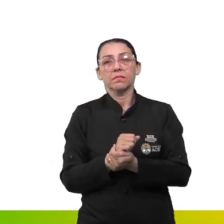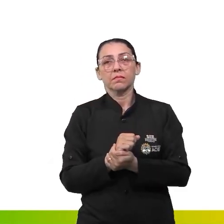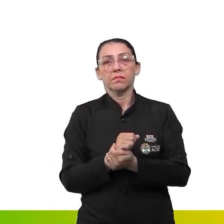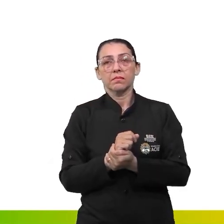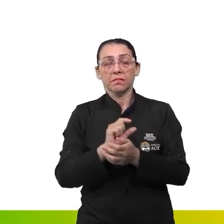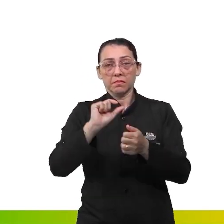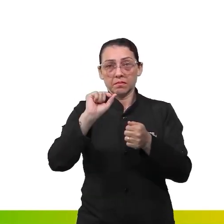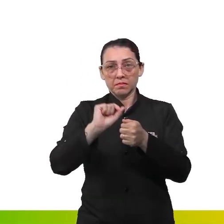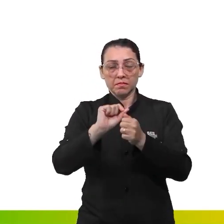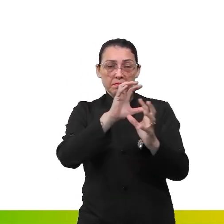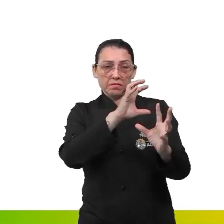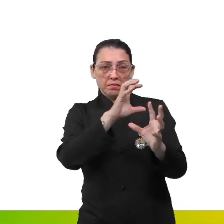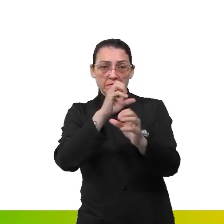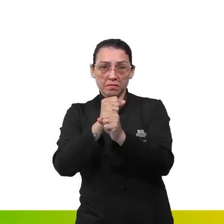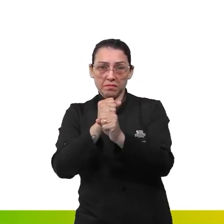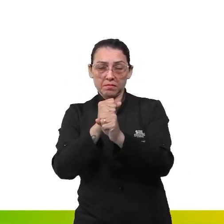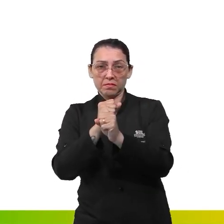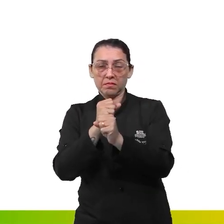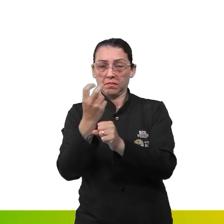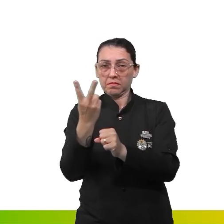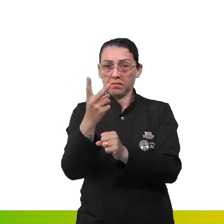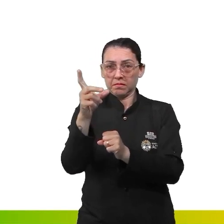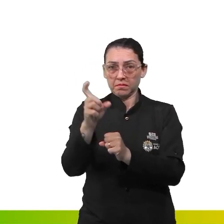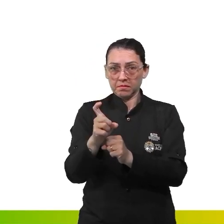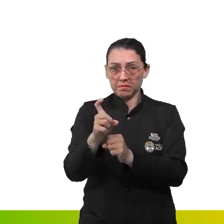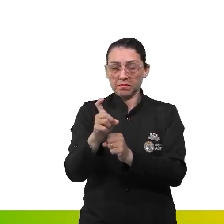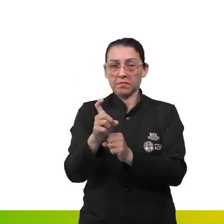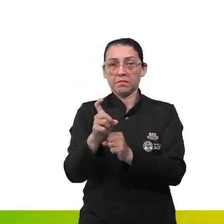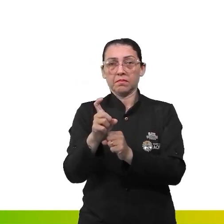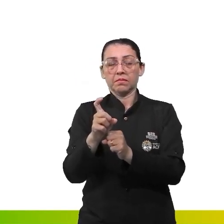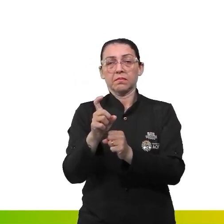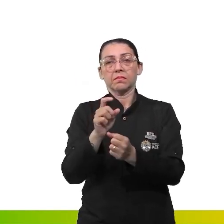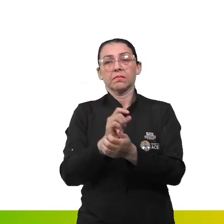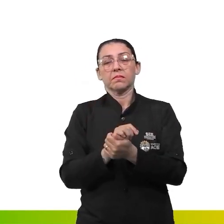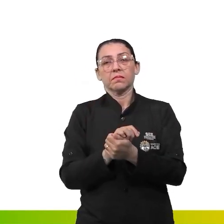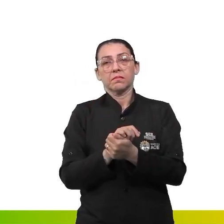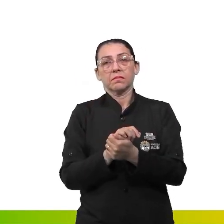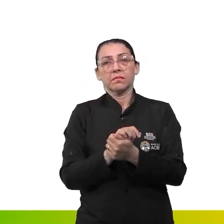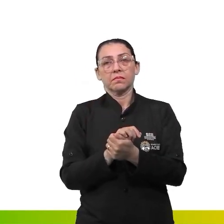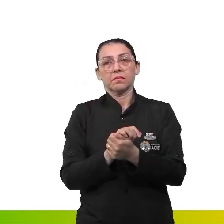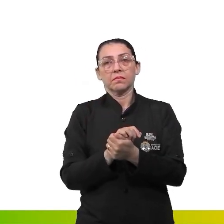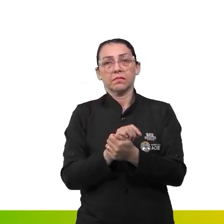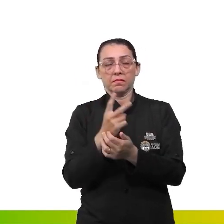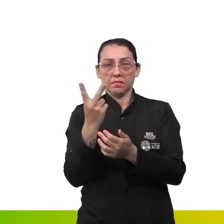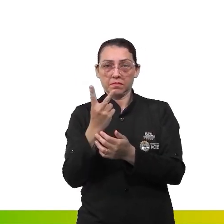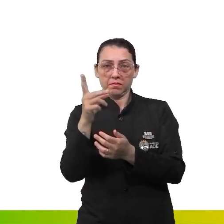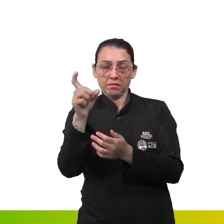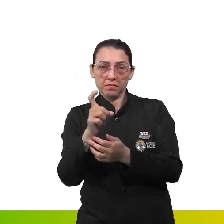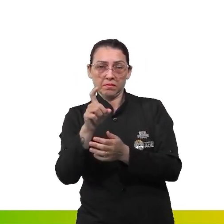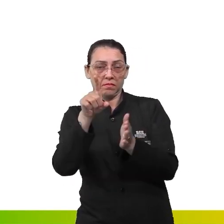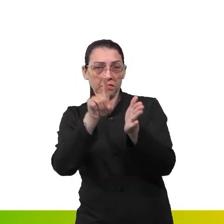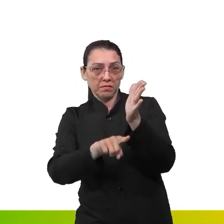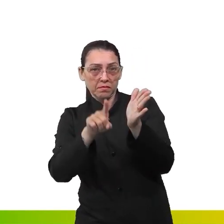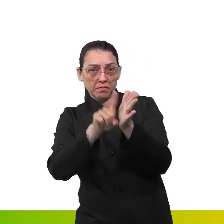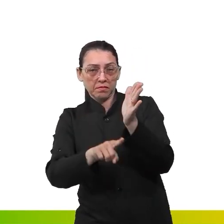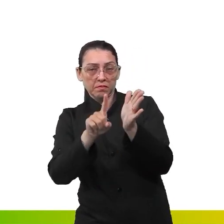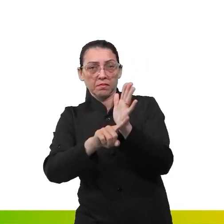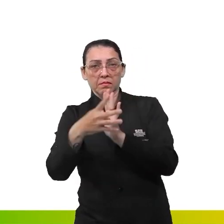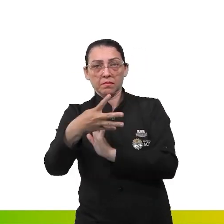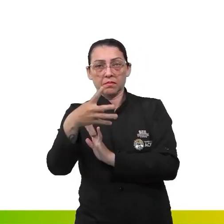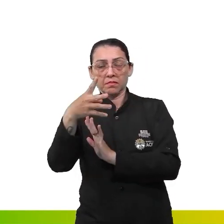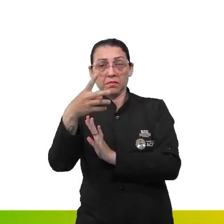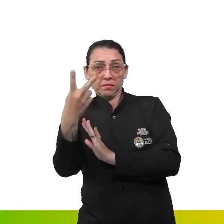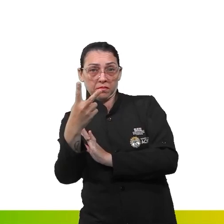Vamos fazer as contas. Pego esse 2x e passo por o primeiro membro. Então, vai dar 4x